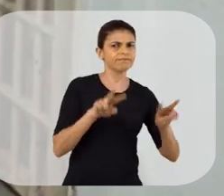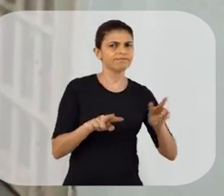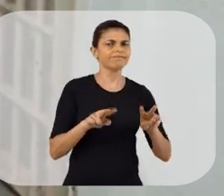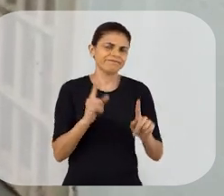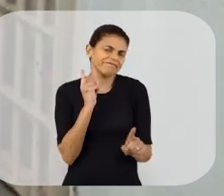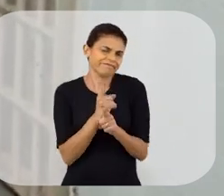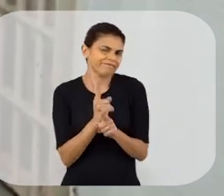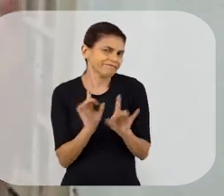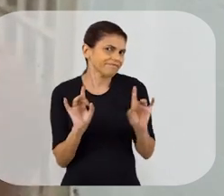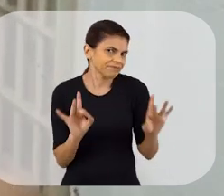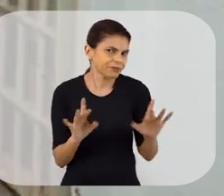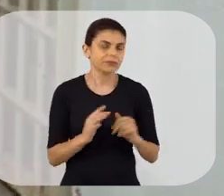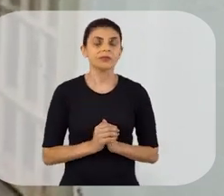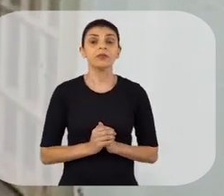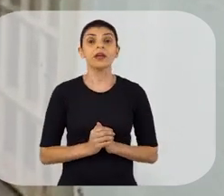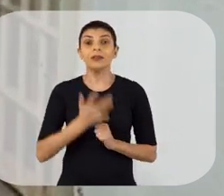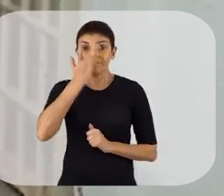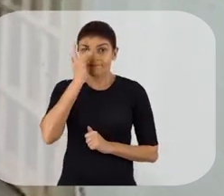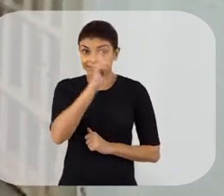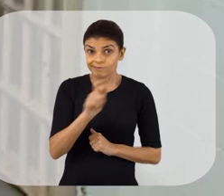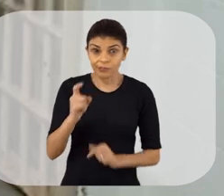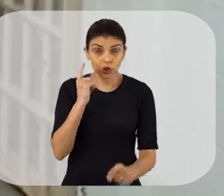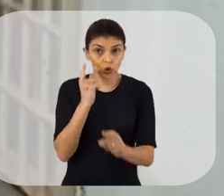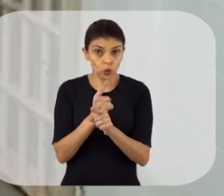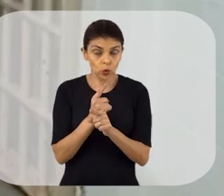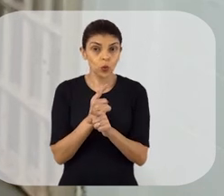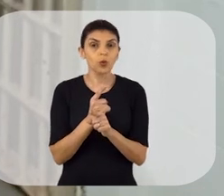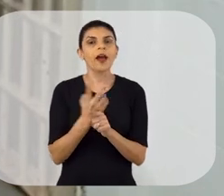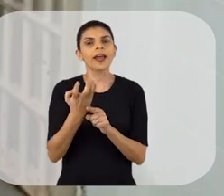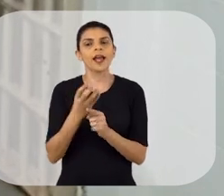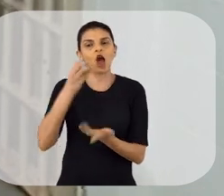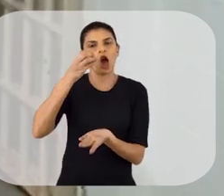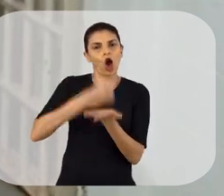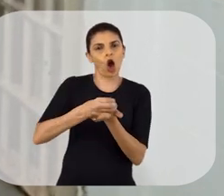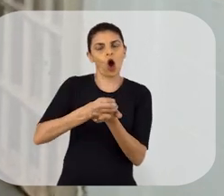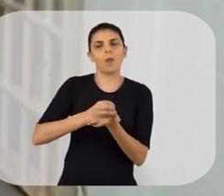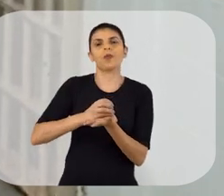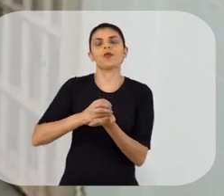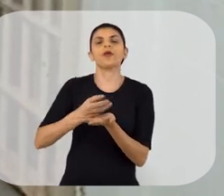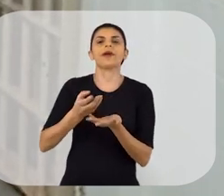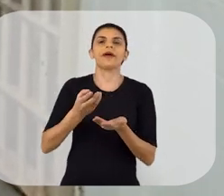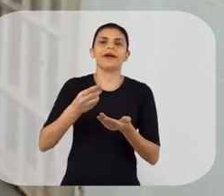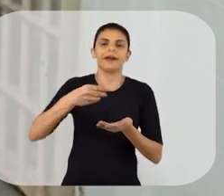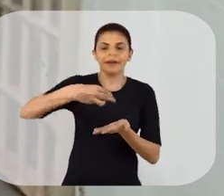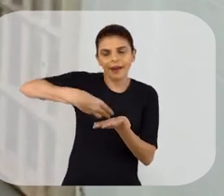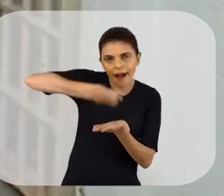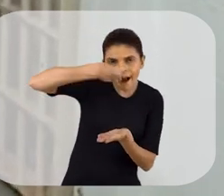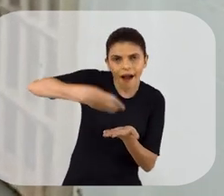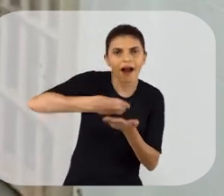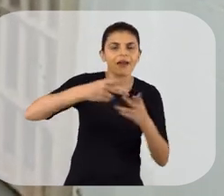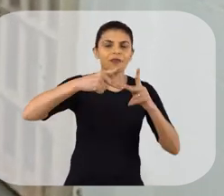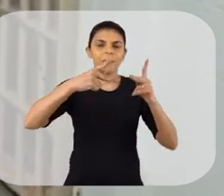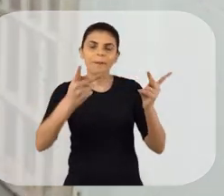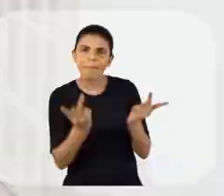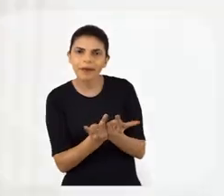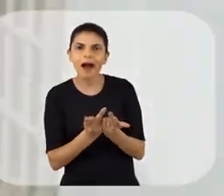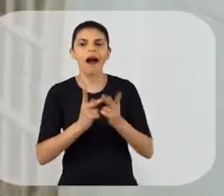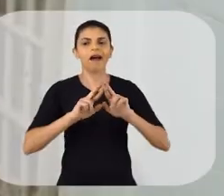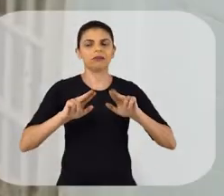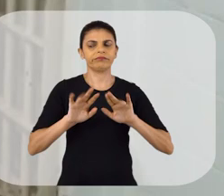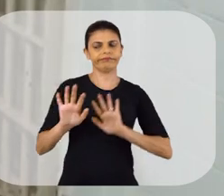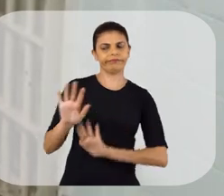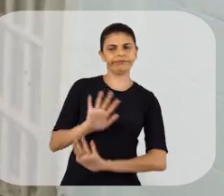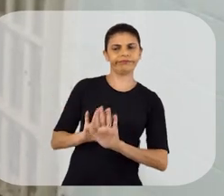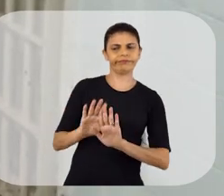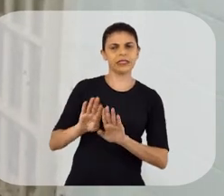pessoas acabam descobrindo. Então, aí quando descobriram, tipo, queriam separar meu copo, meu talher, meu prato, eles acham